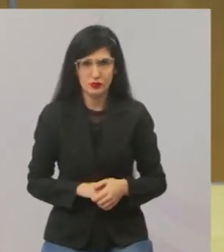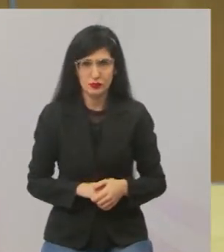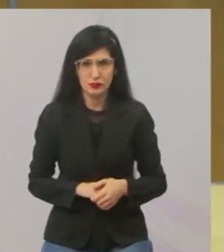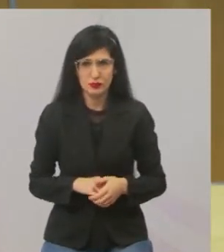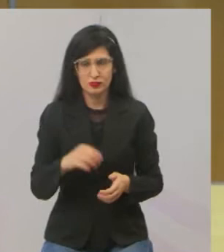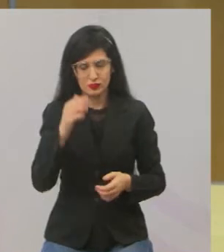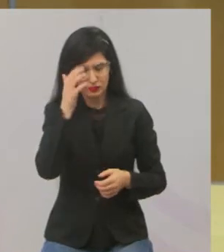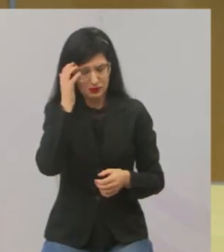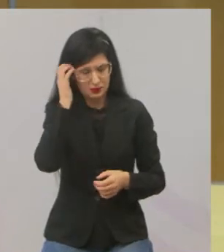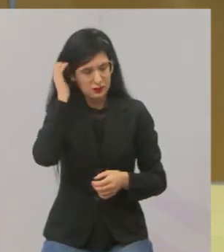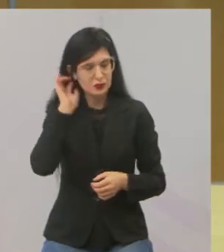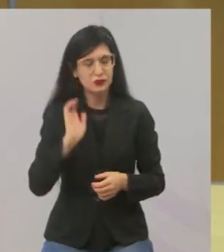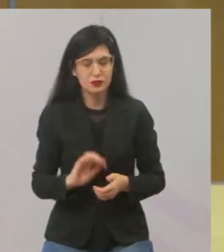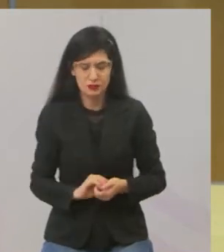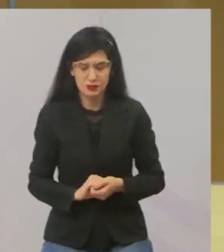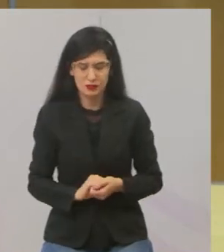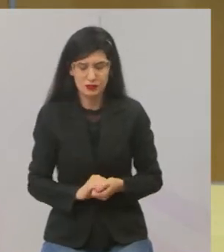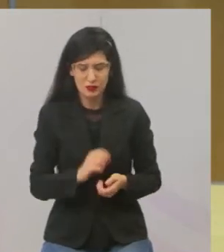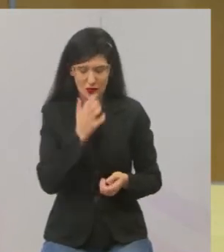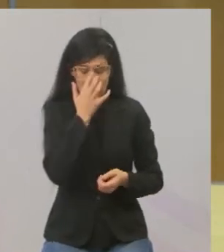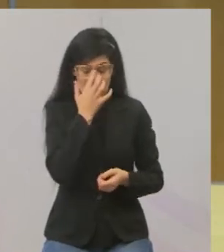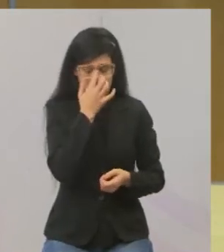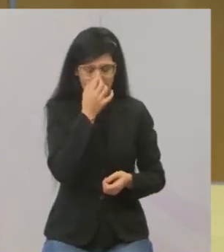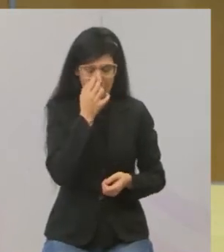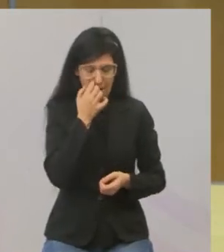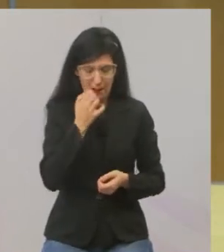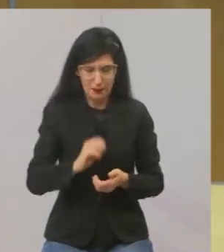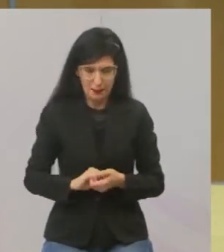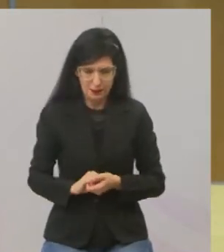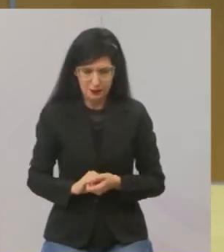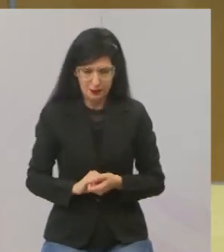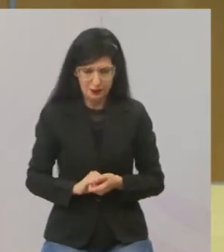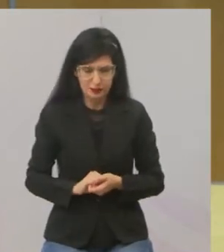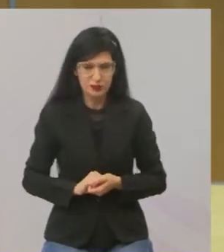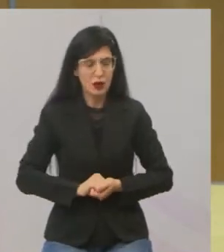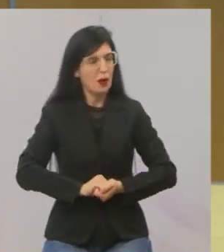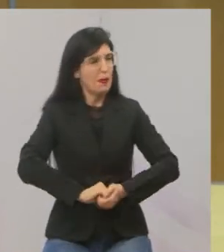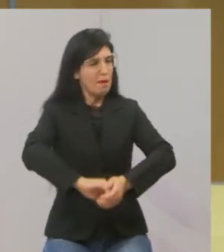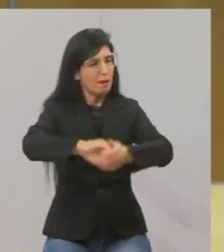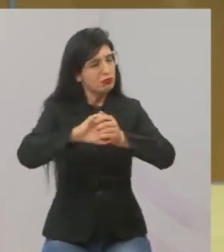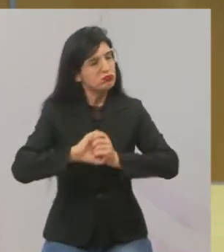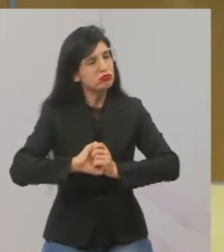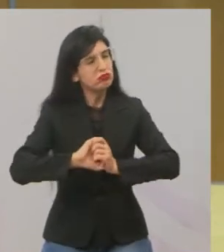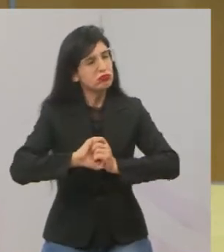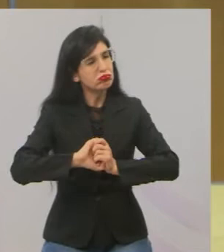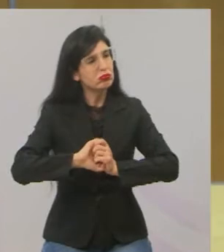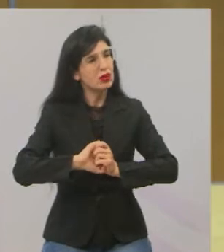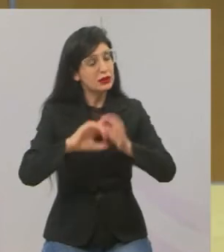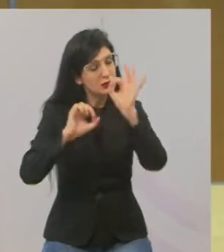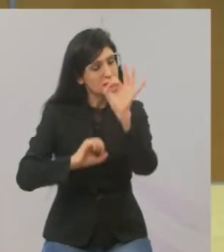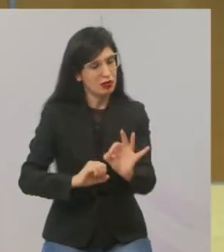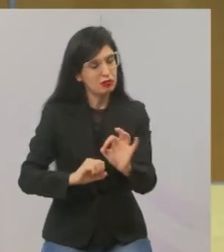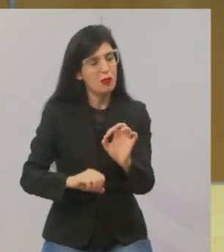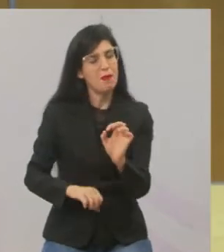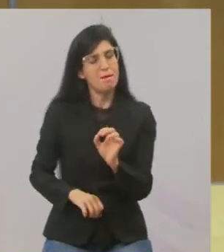Se fazemos a declaração, não temos pecado. Estamos